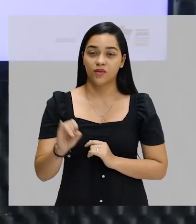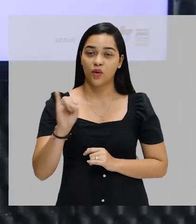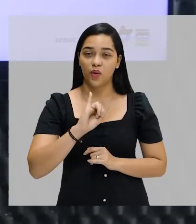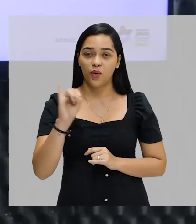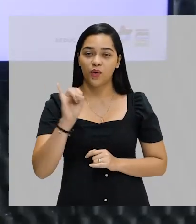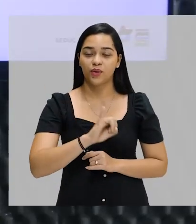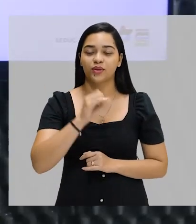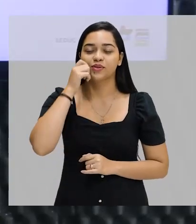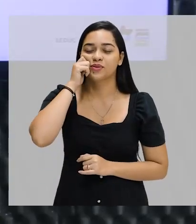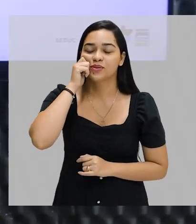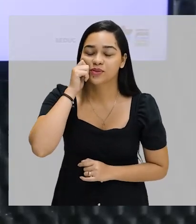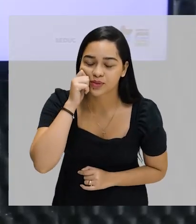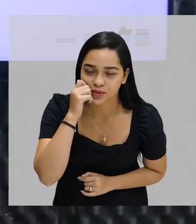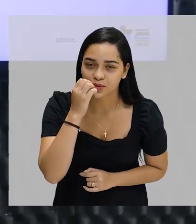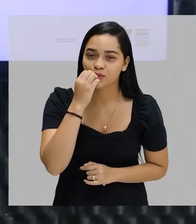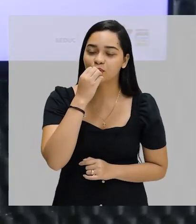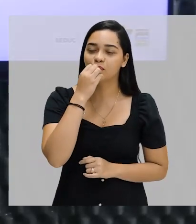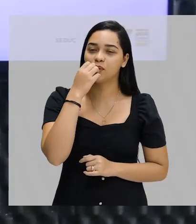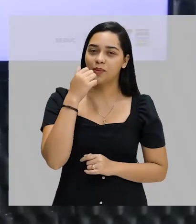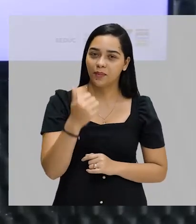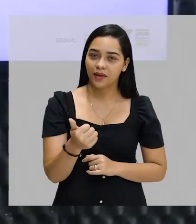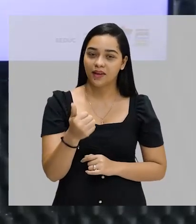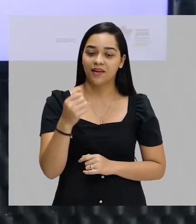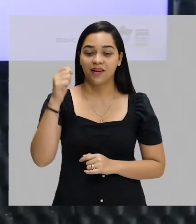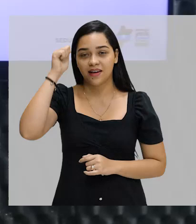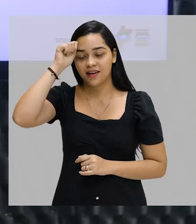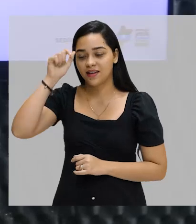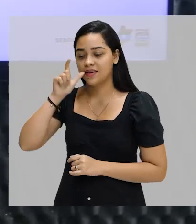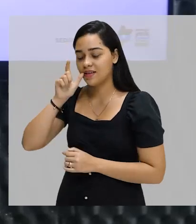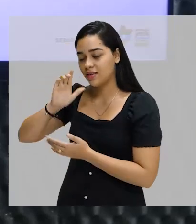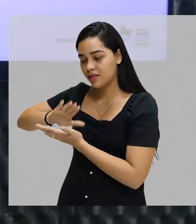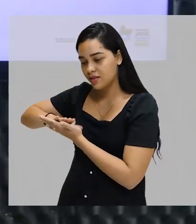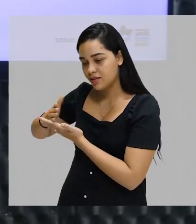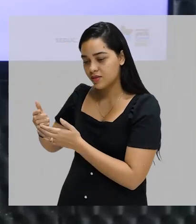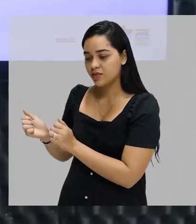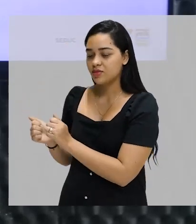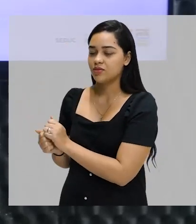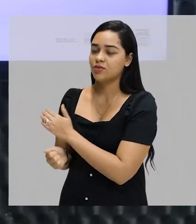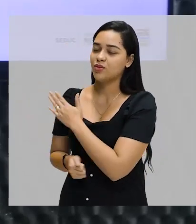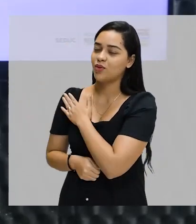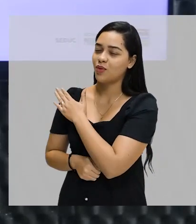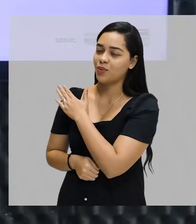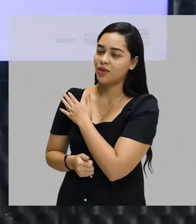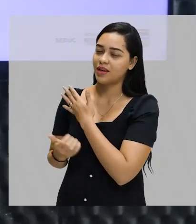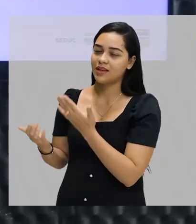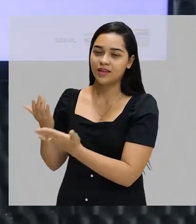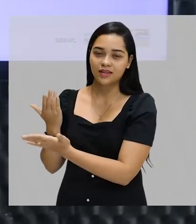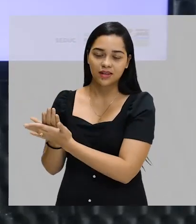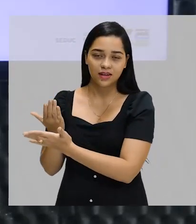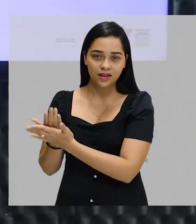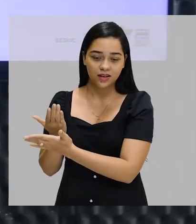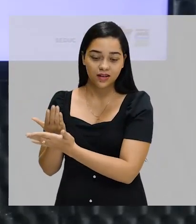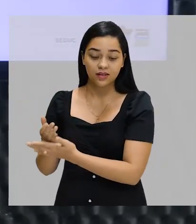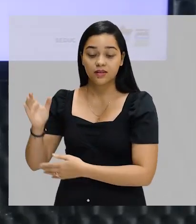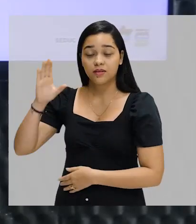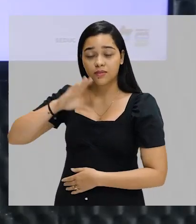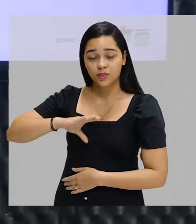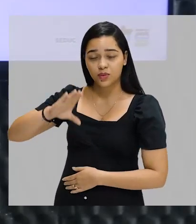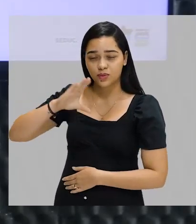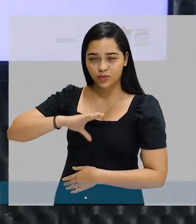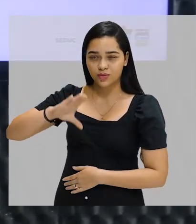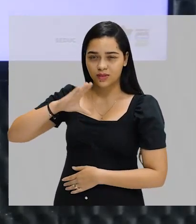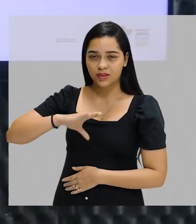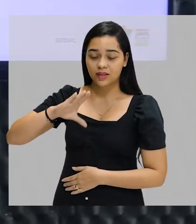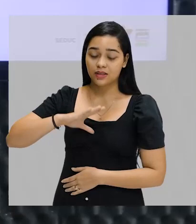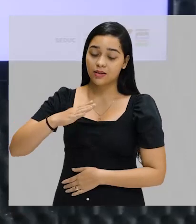Oi, chuchus, tudo bem com vocês? Olha a Alana aqui novamente comigo nesta aula de língua